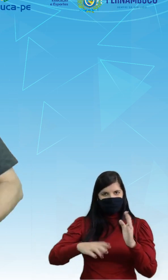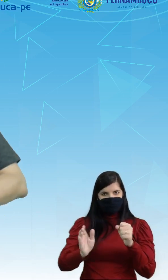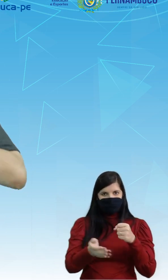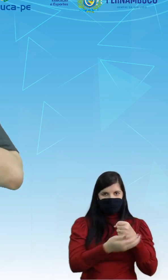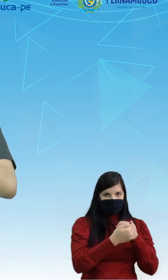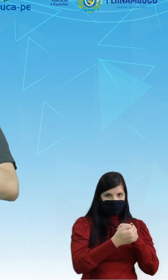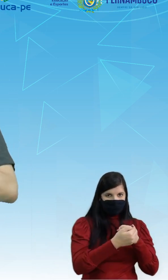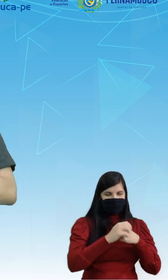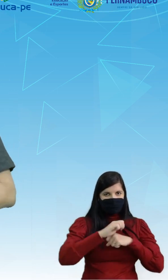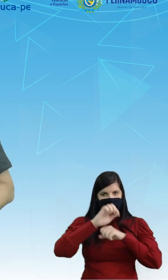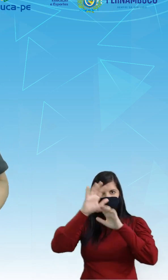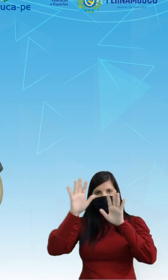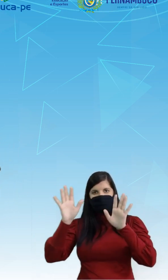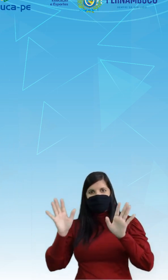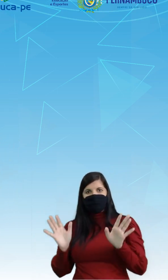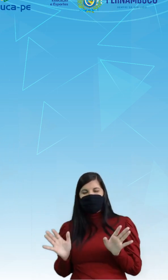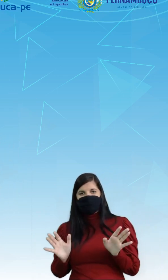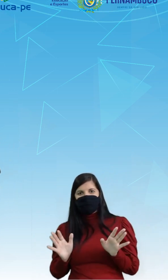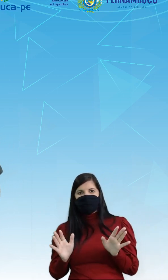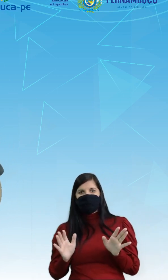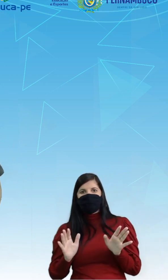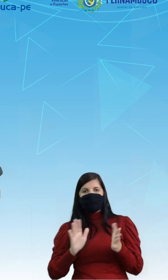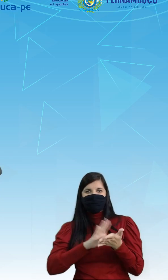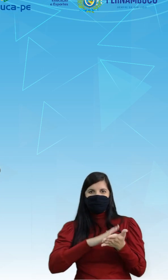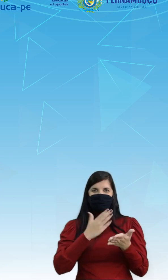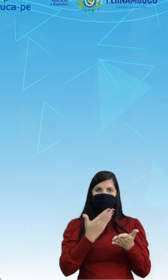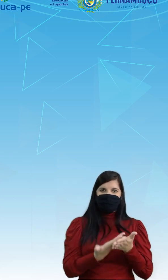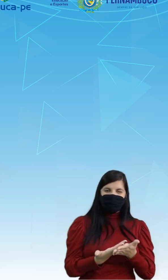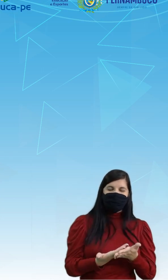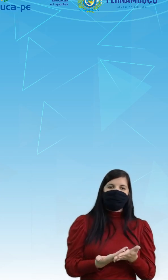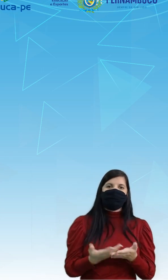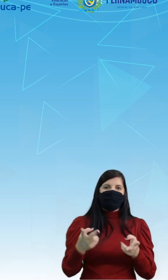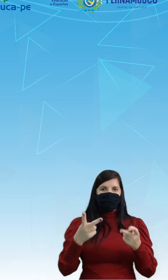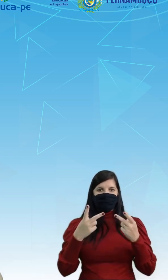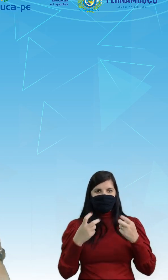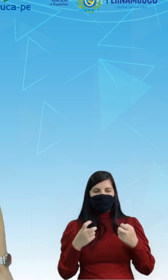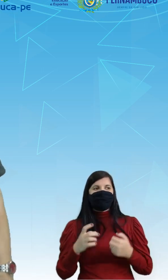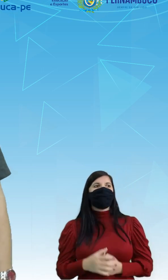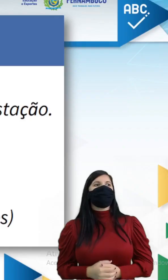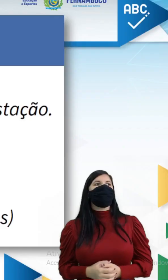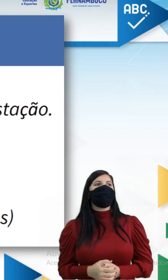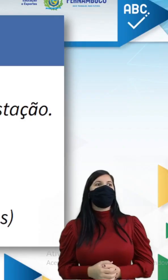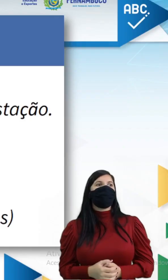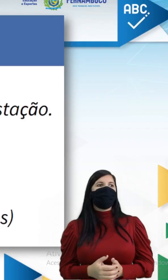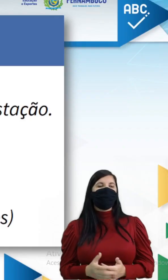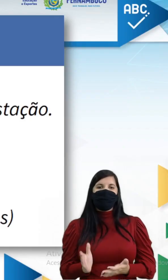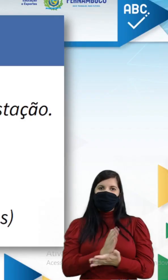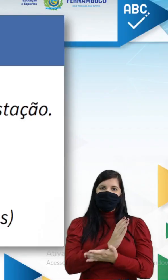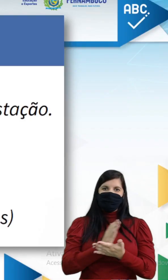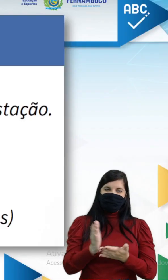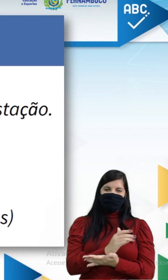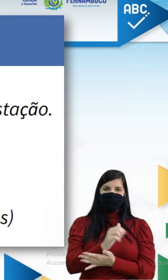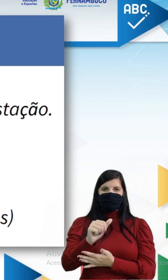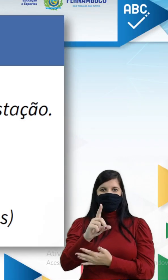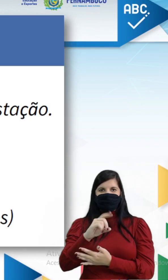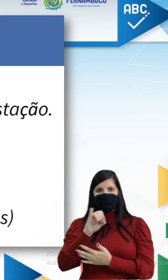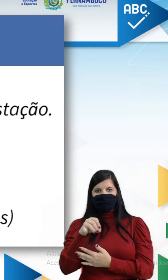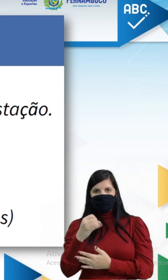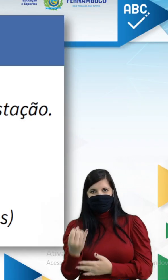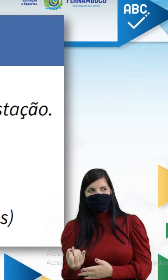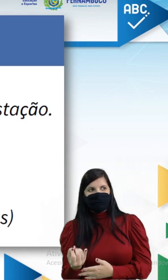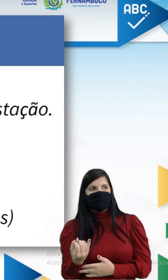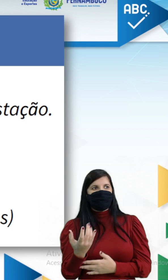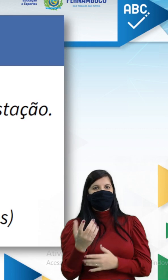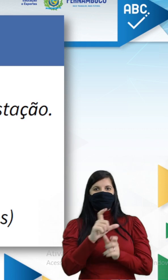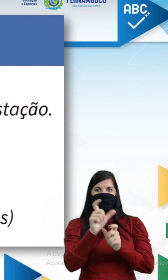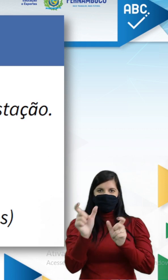explícito e o implícito, interpretar, certo? Vejam só na tela ainda. Certos adjetivos. O que é adjetivo?